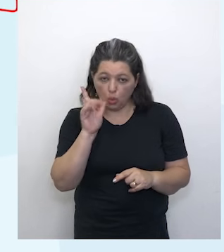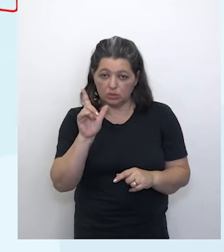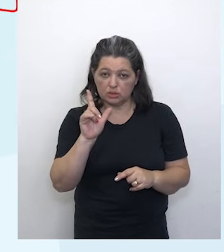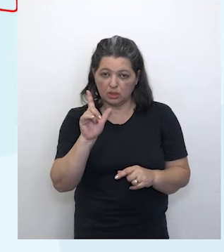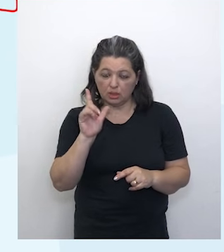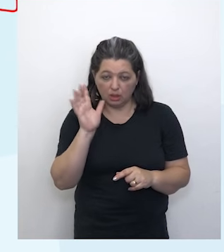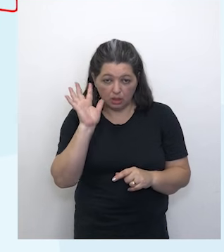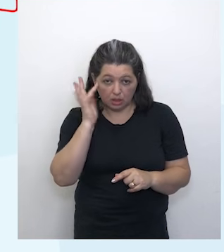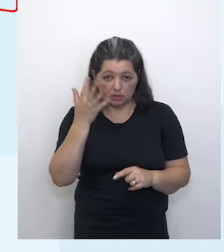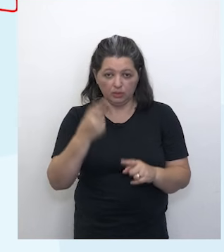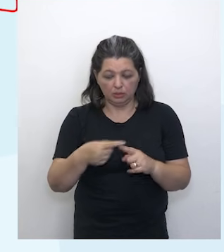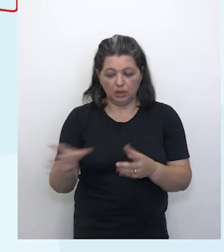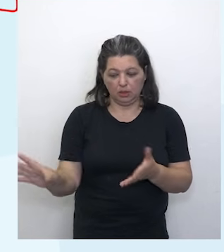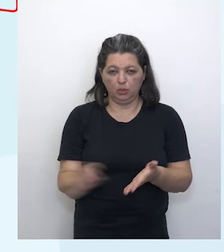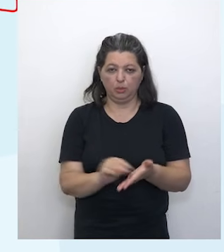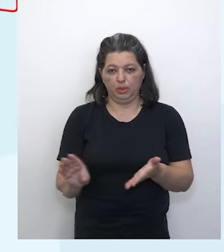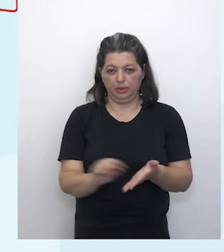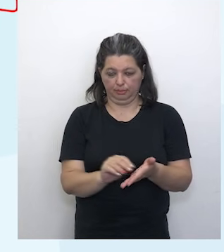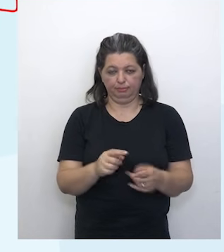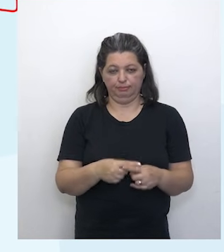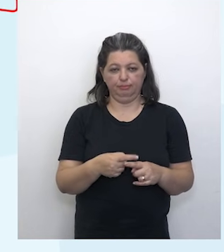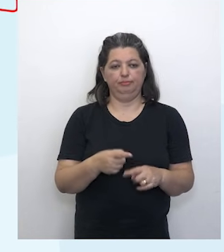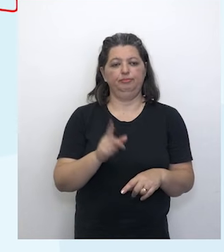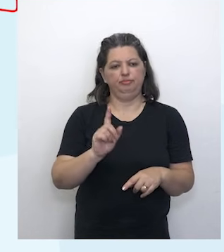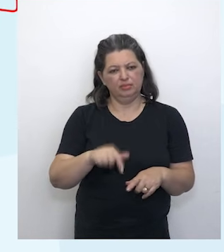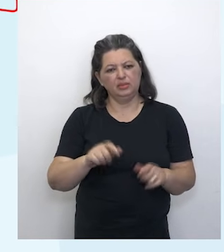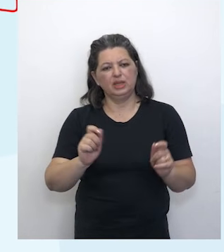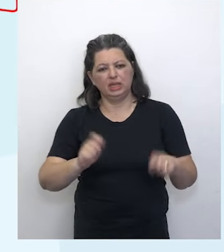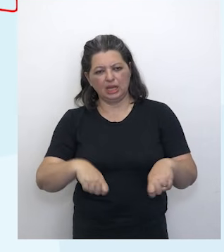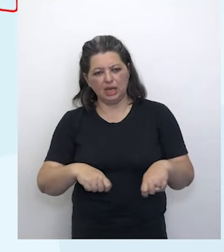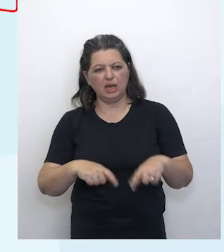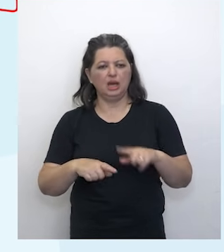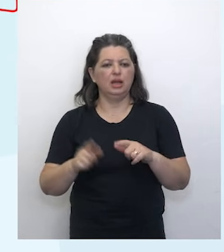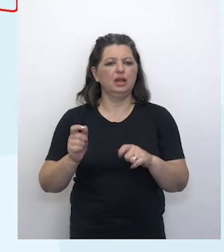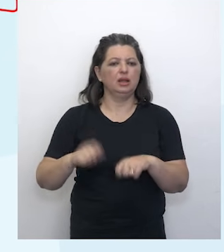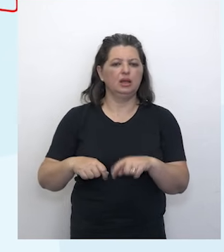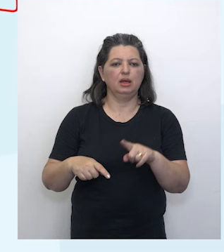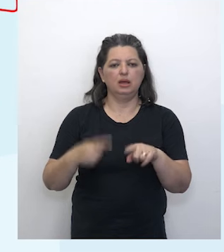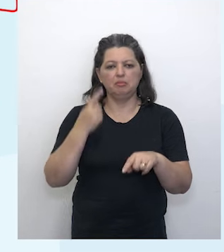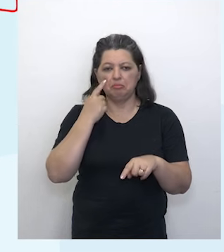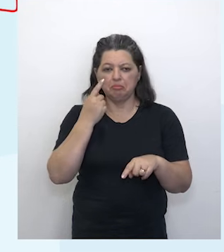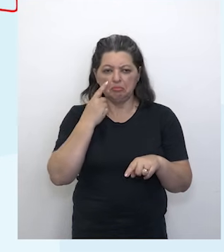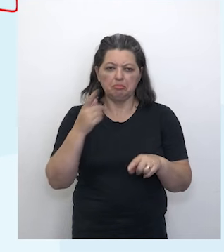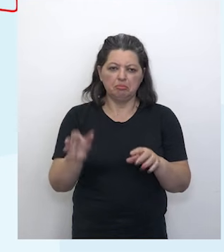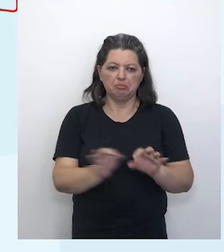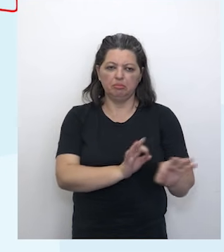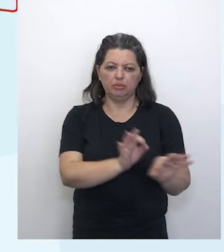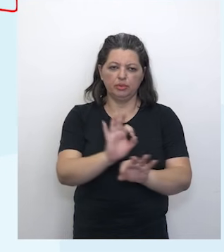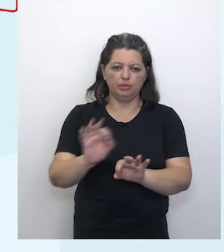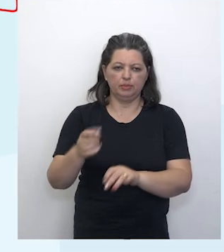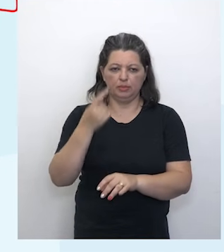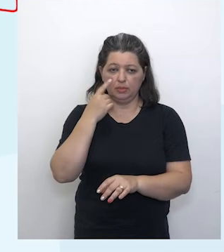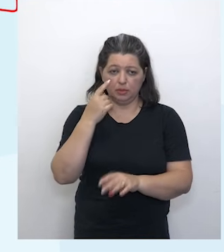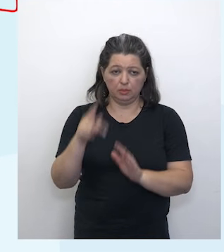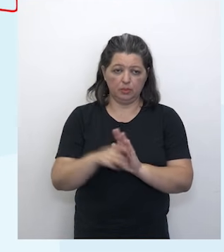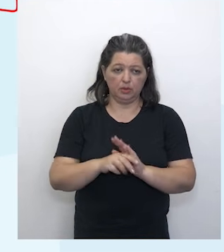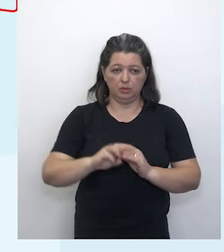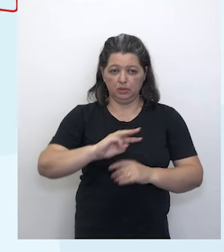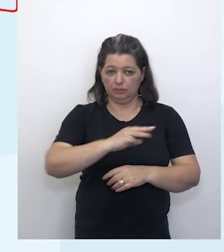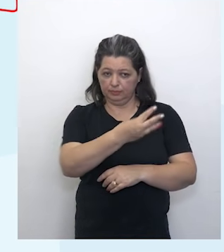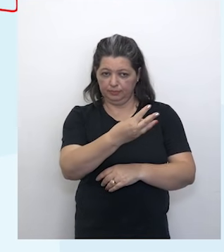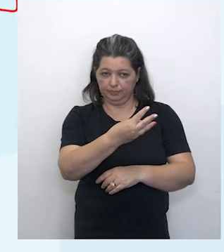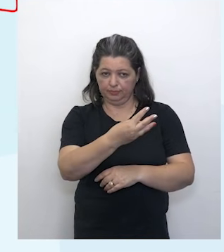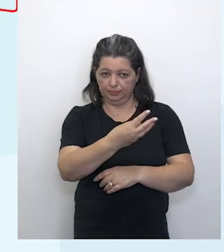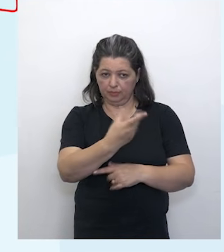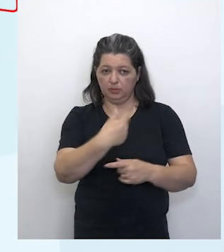lá, marca o que você vai fazer, ó, dá para fazer isso, dá para fazer isso e dá para fazer isso. Veja que aqui é cubo, então você